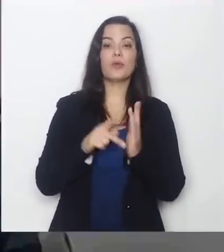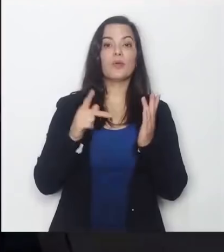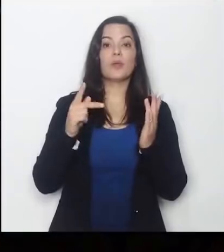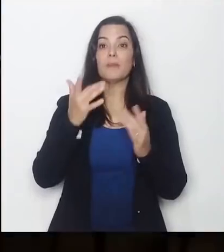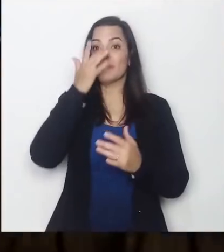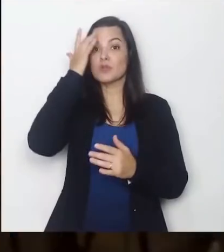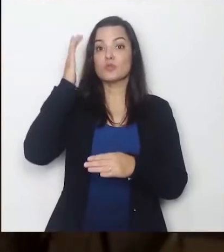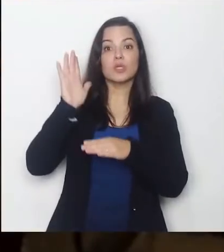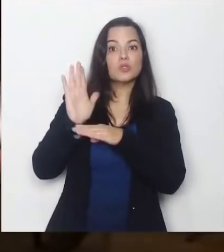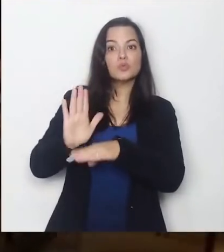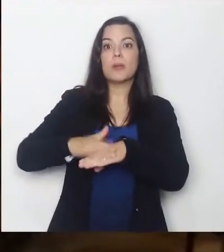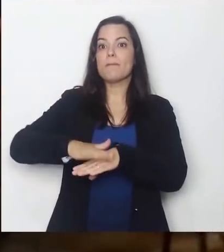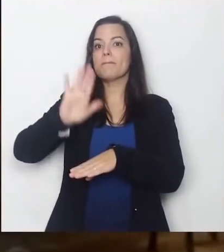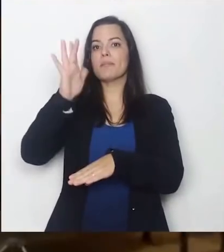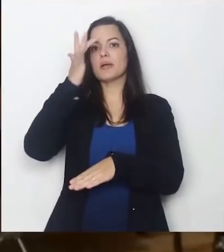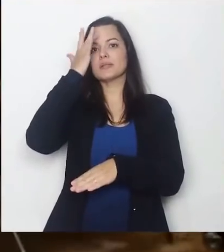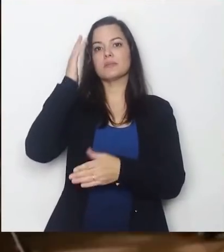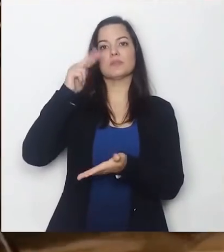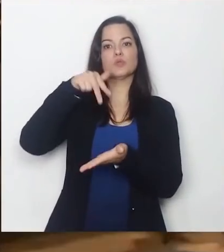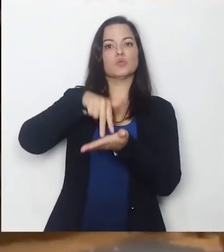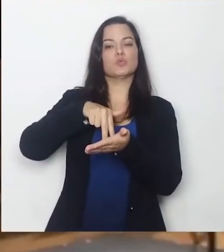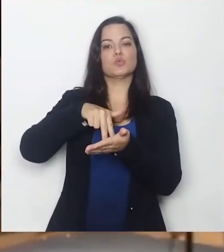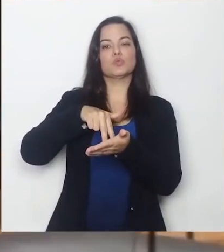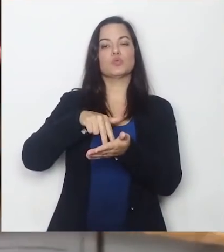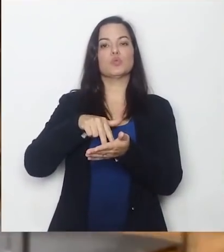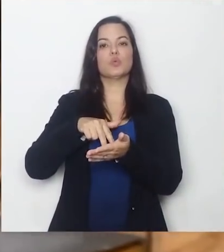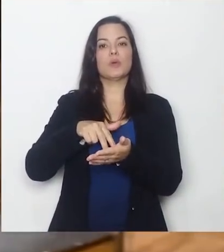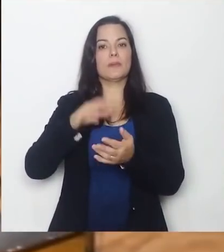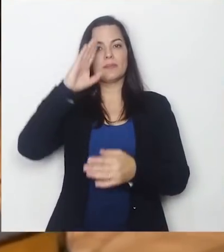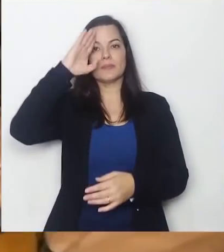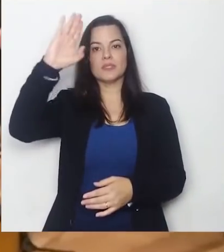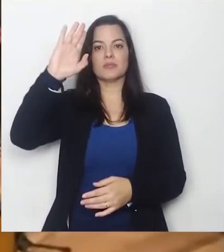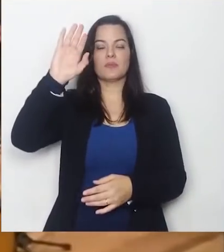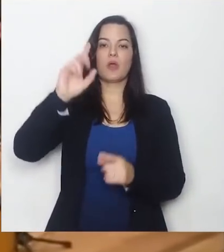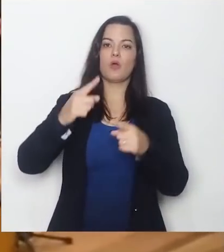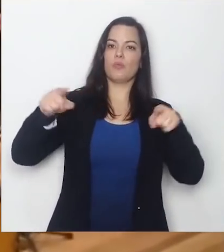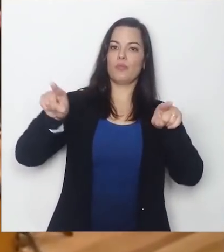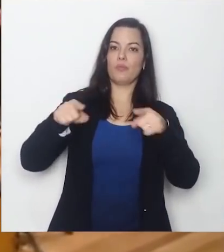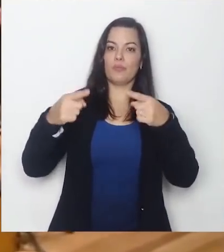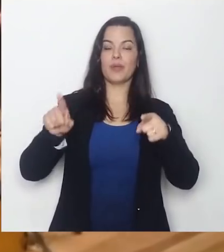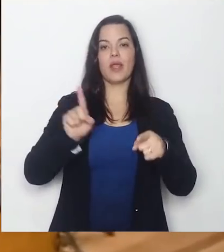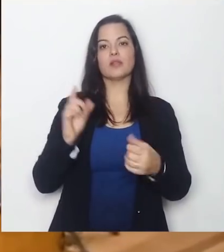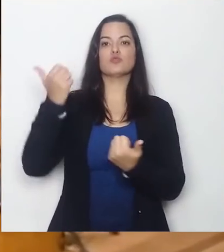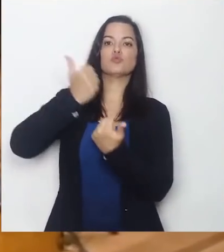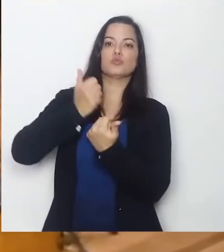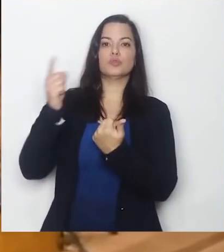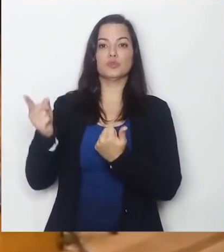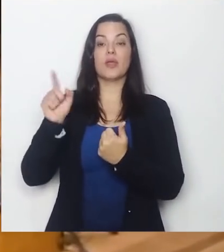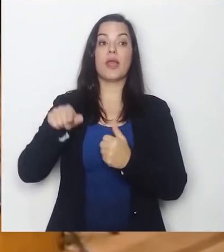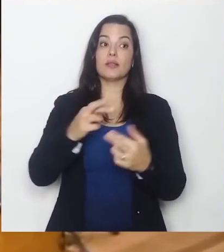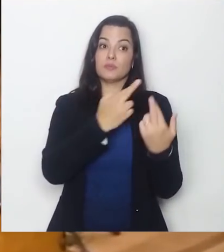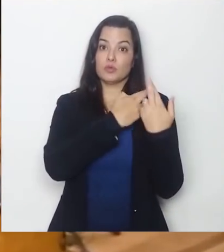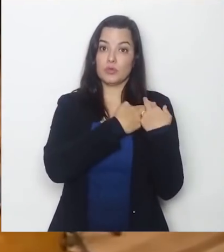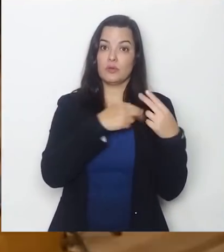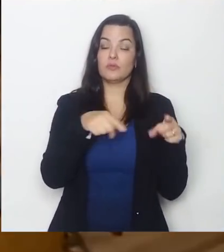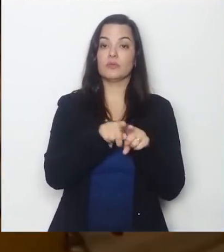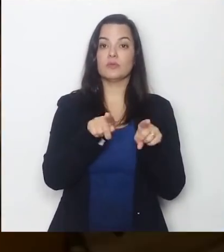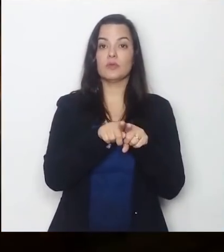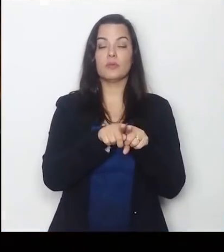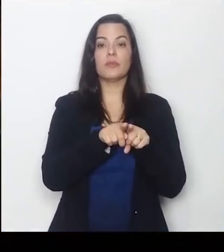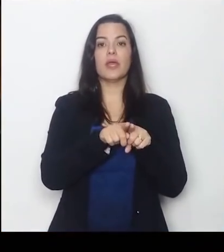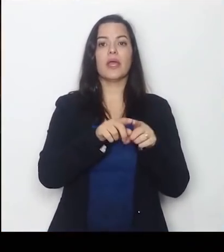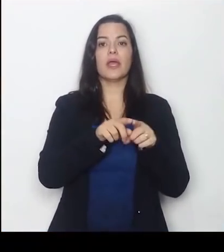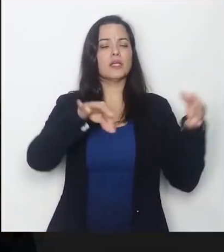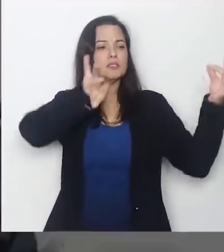direito do maestro. Numa empresa ele seria como se fosse o gerente. Ele é responsável por afinar toda a orquestra e às vezes até mesmo